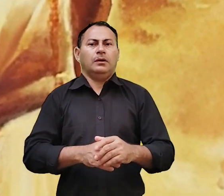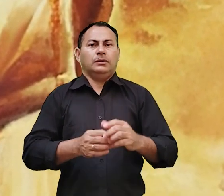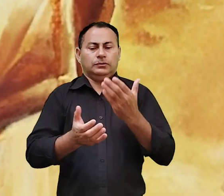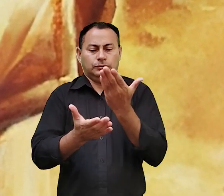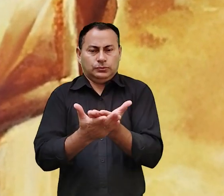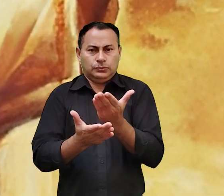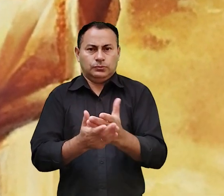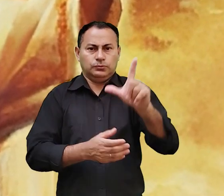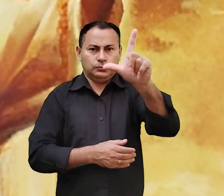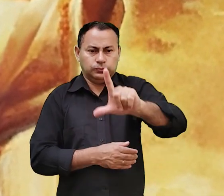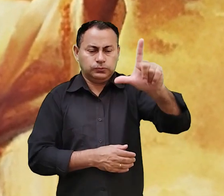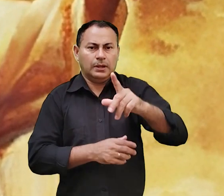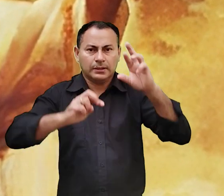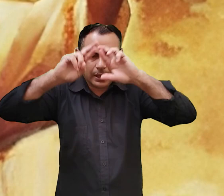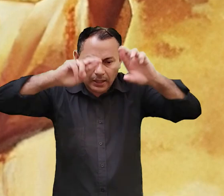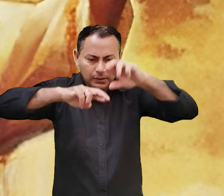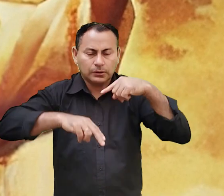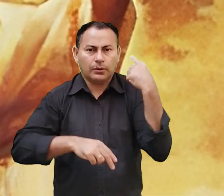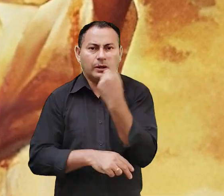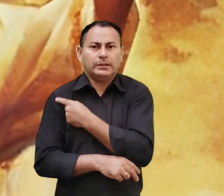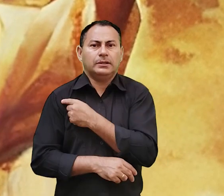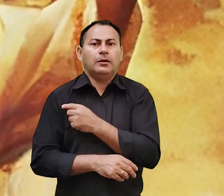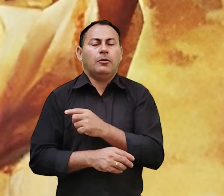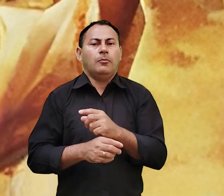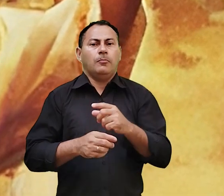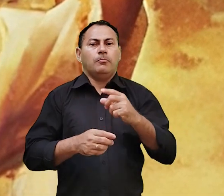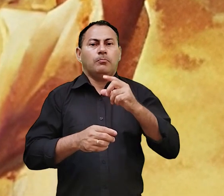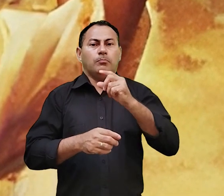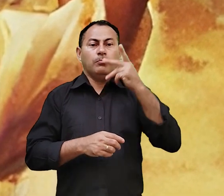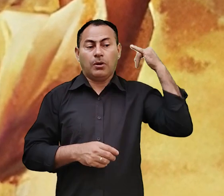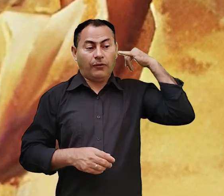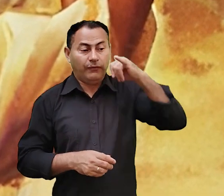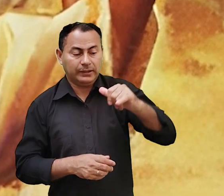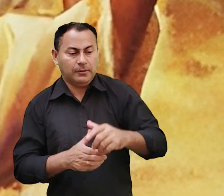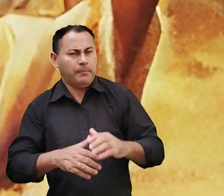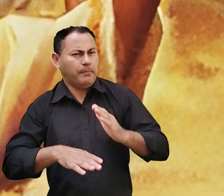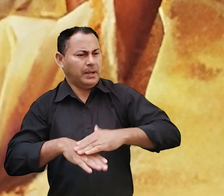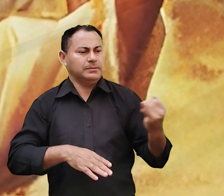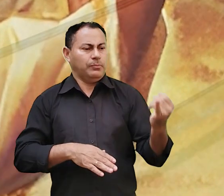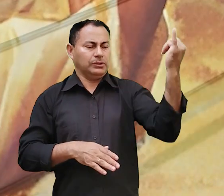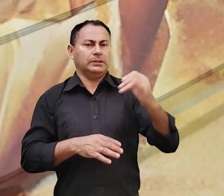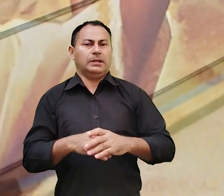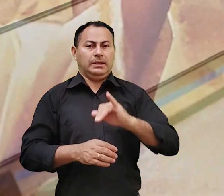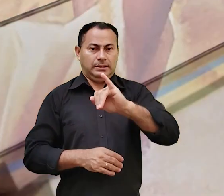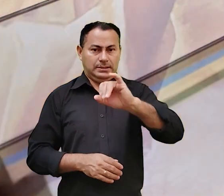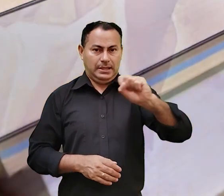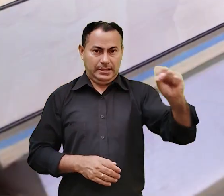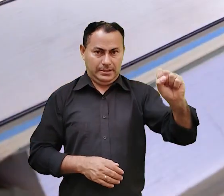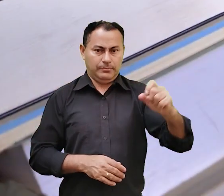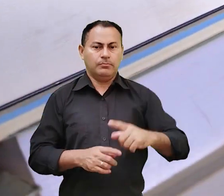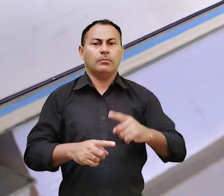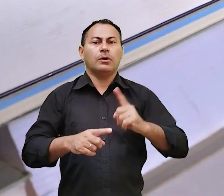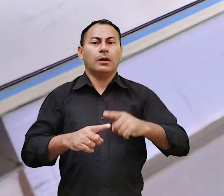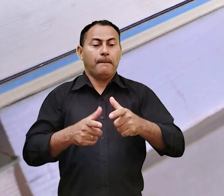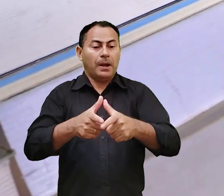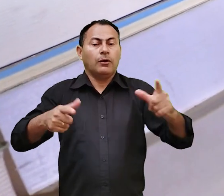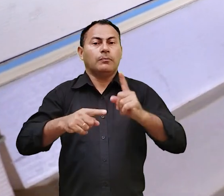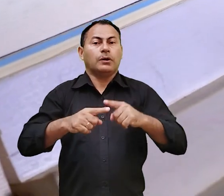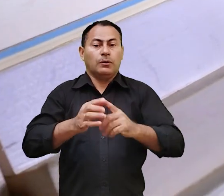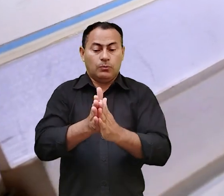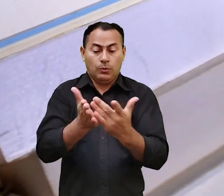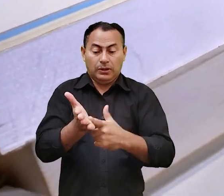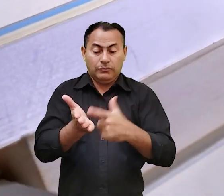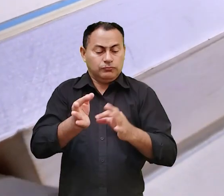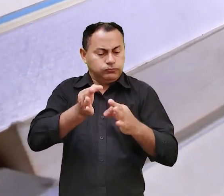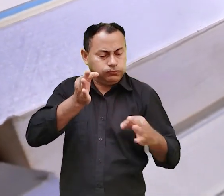literatura profética analisado por nós é o profeta maior Isaías. Maior porque o seu livro é o mais extenso de todos e